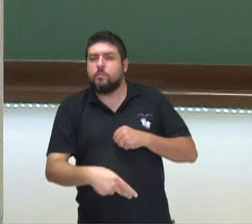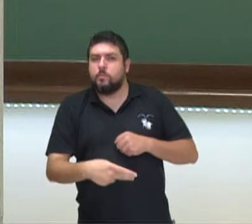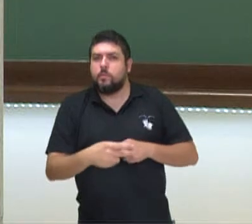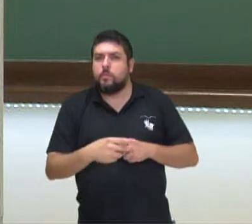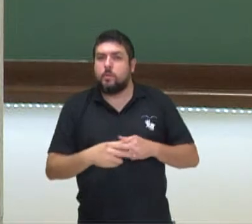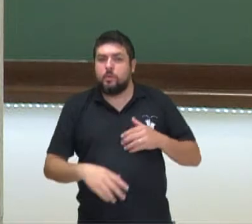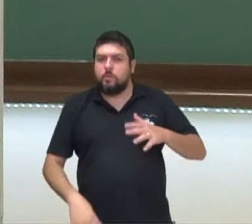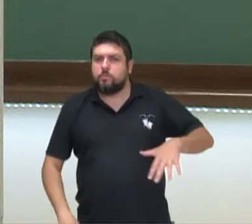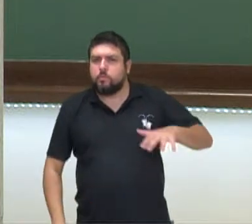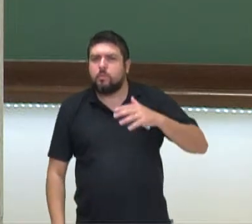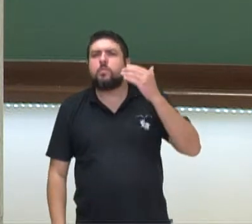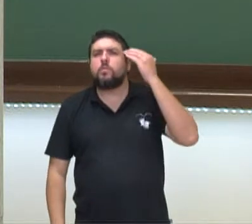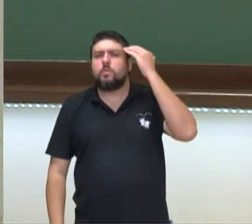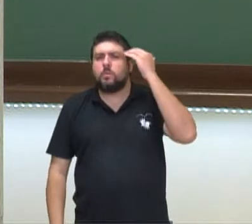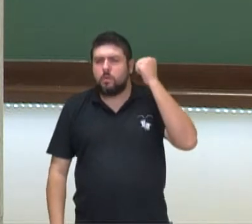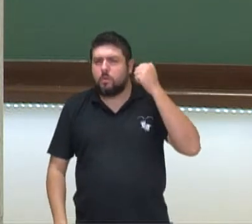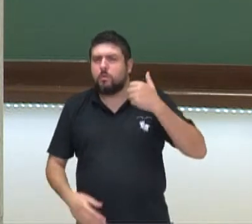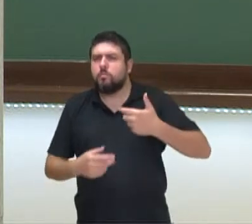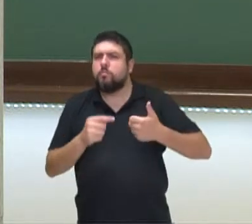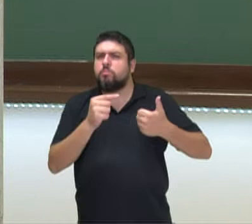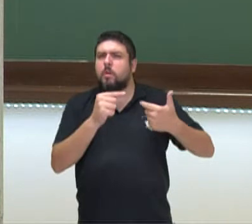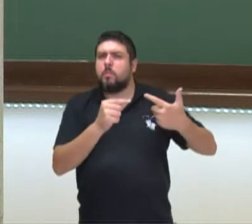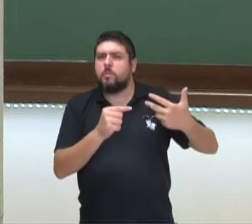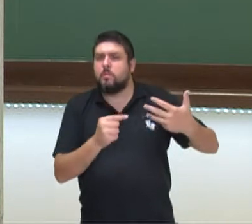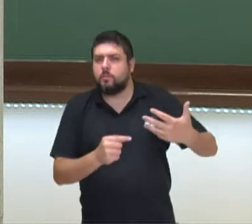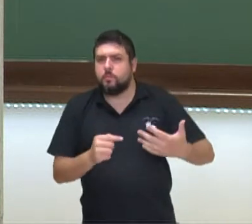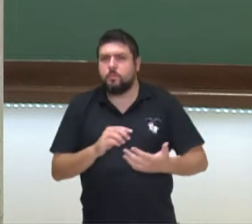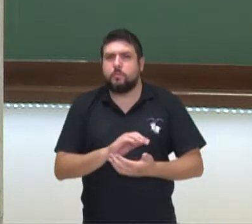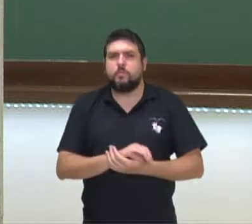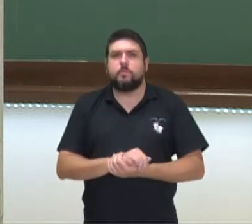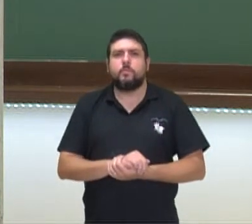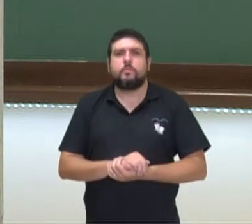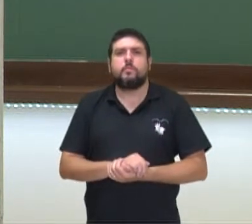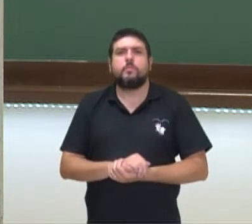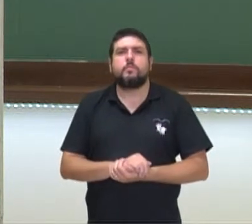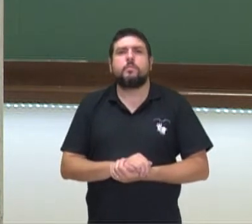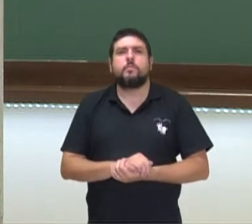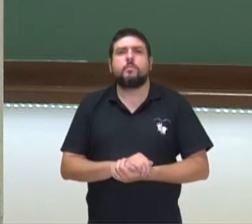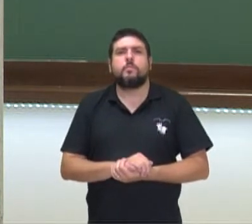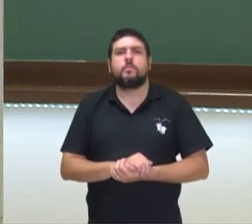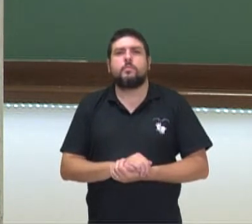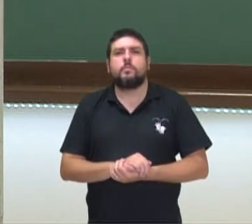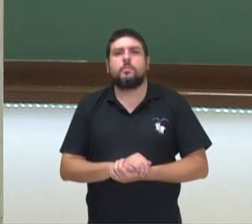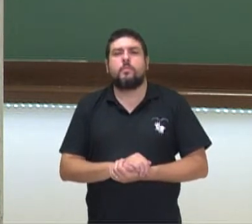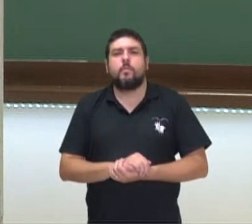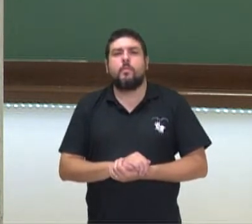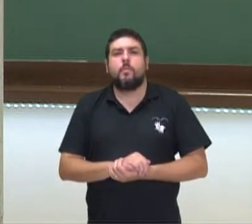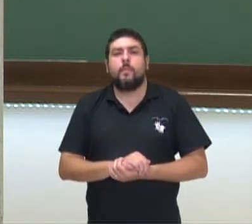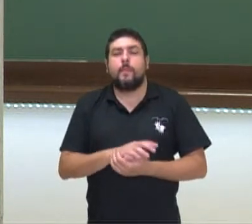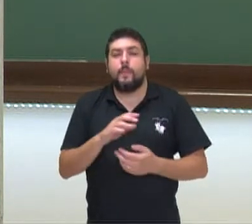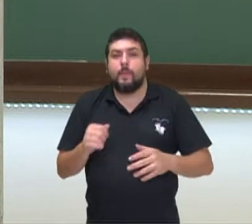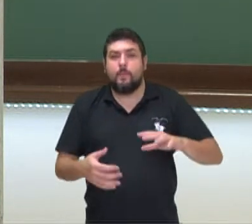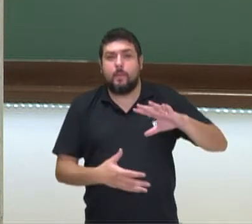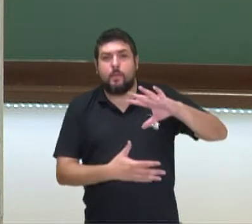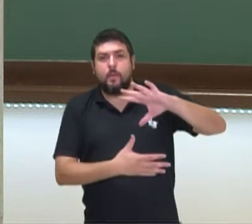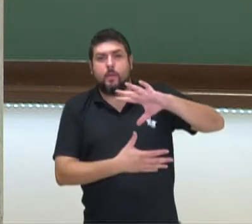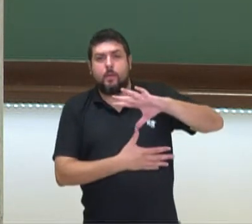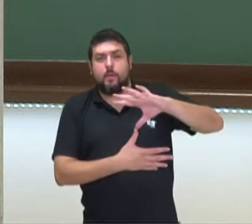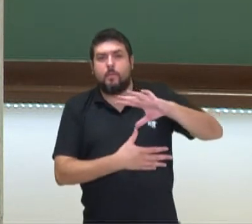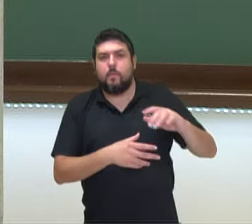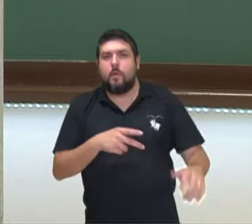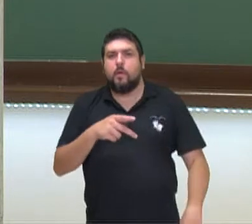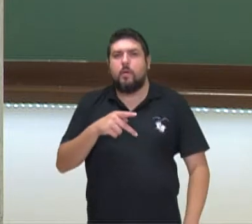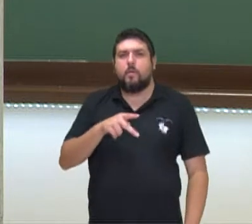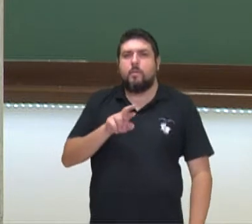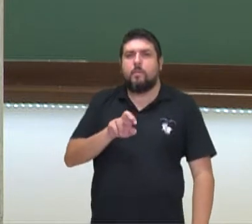povos que habitavam a América antes da chegada dos europeus, Então aqui a América pré-colombiana é um título que a gente pode